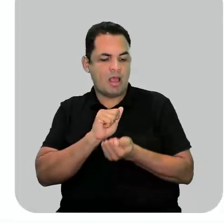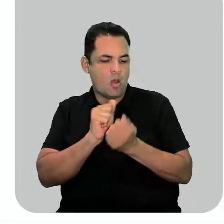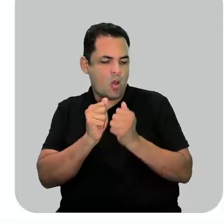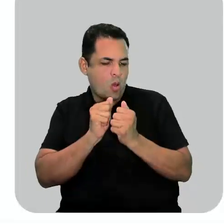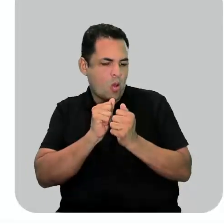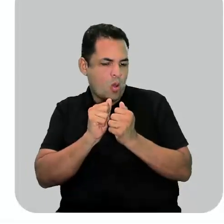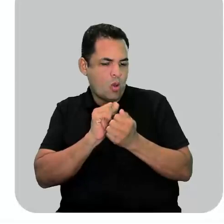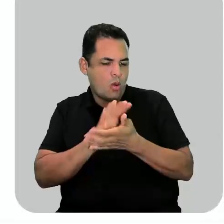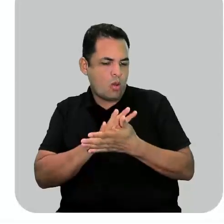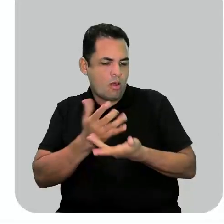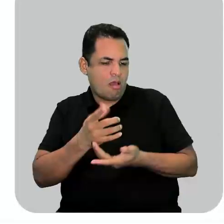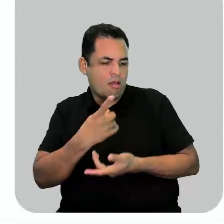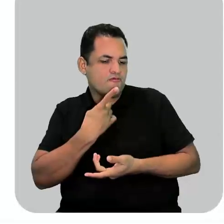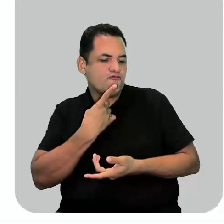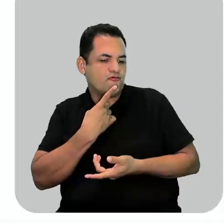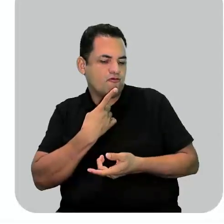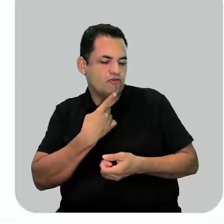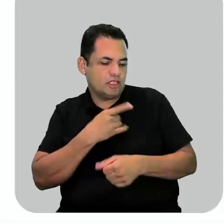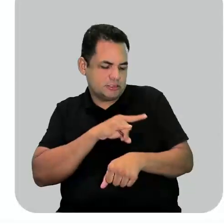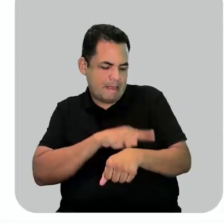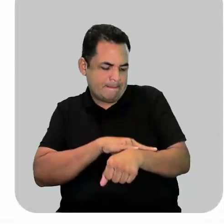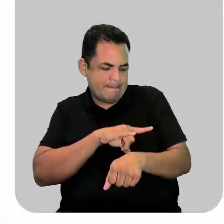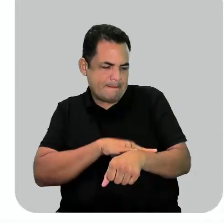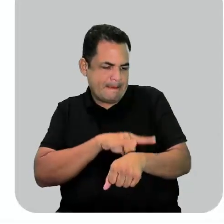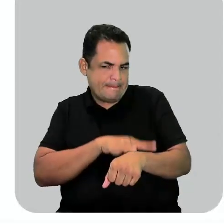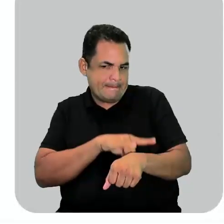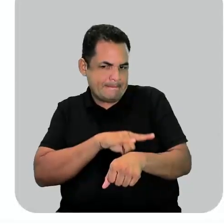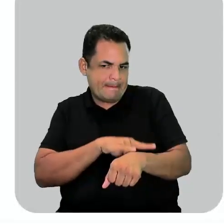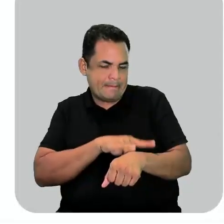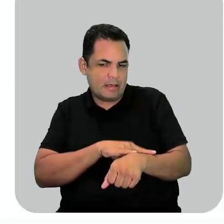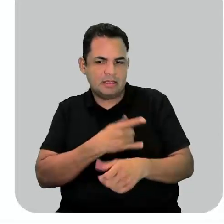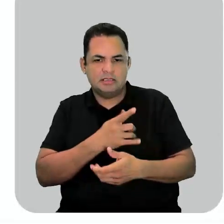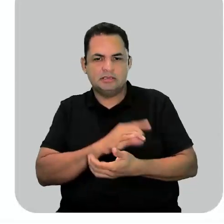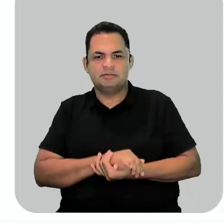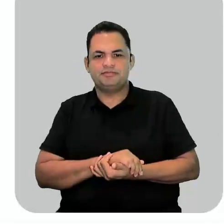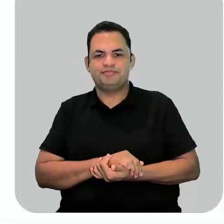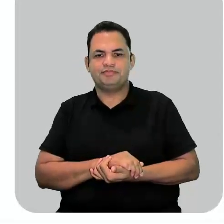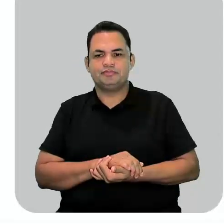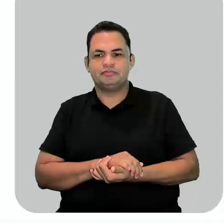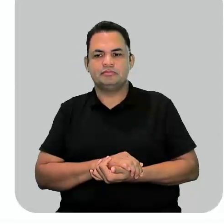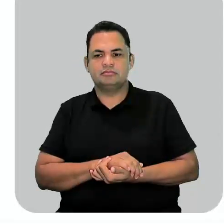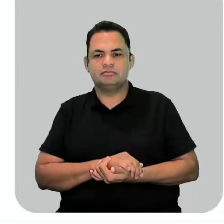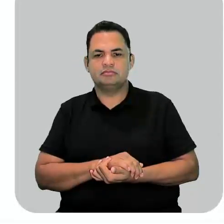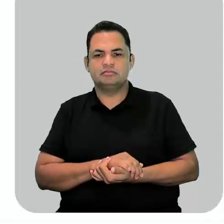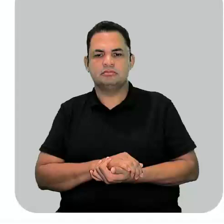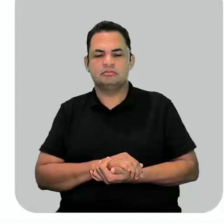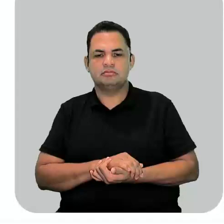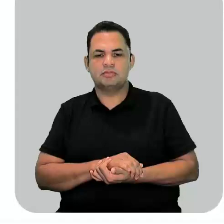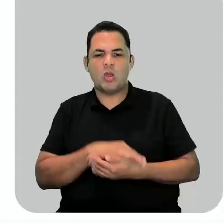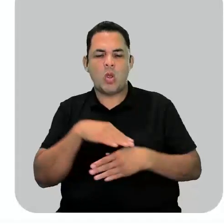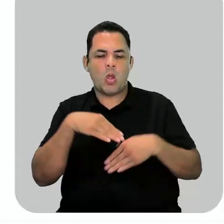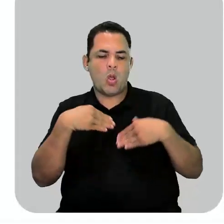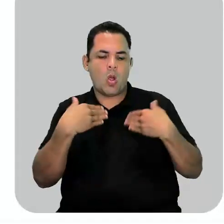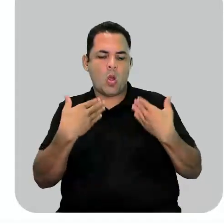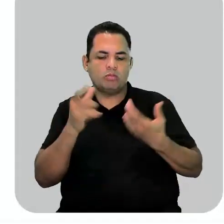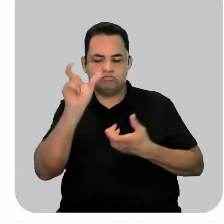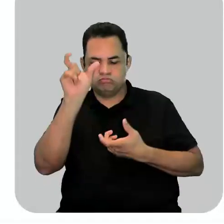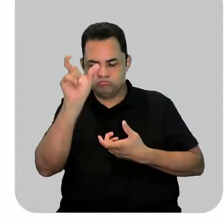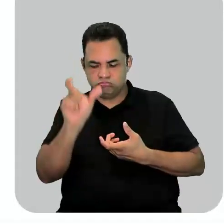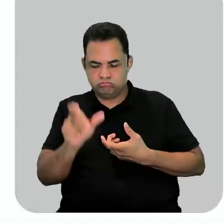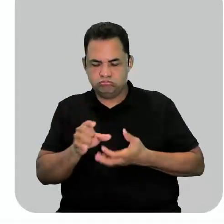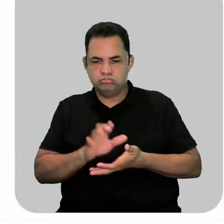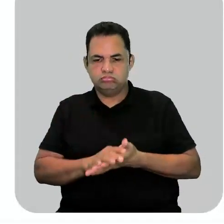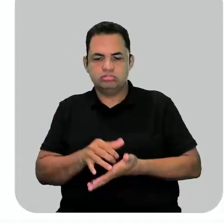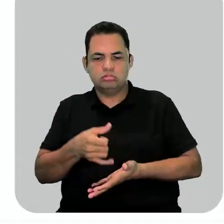regulando a nossa vontade de urinar. E aí, quando nós estamos... Nós não, né? Quando o indivíduo ingere uma